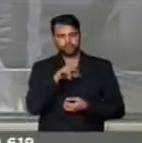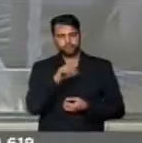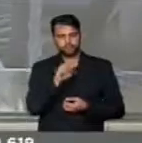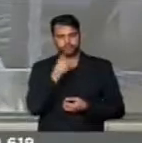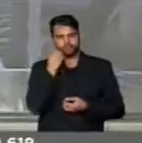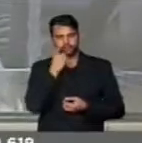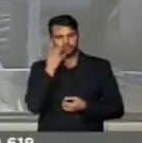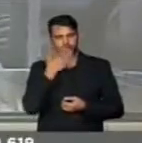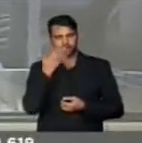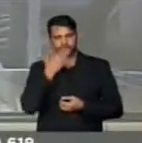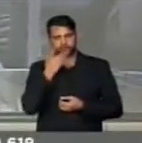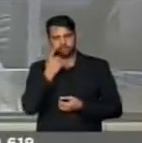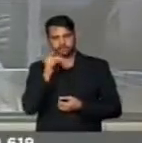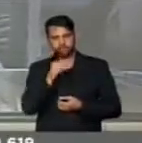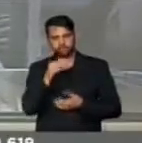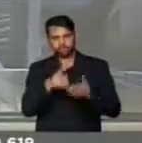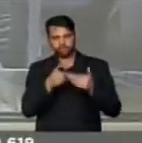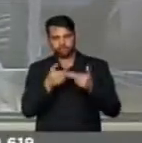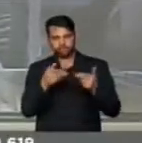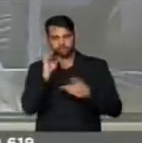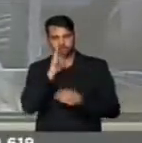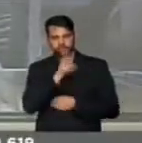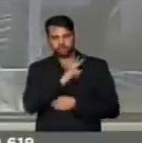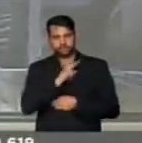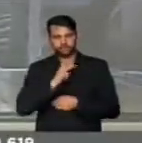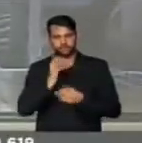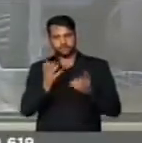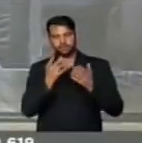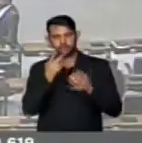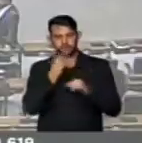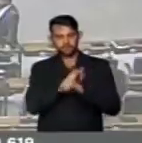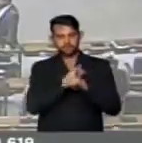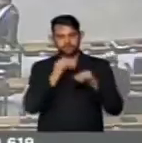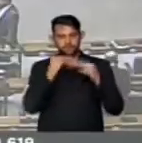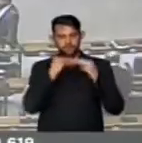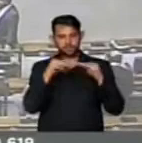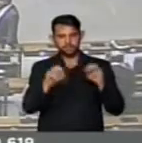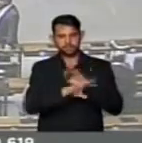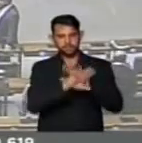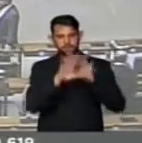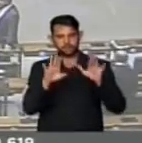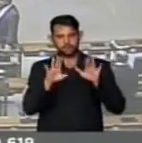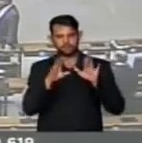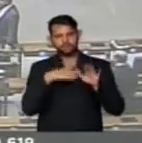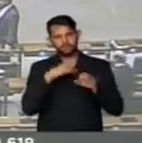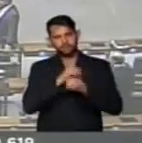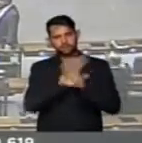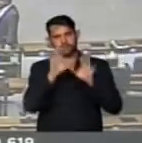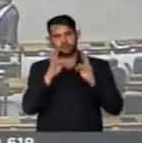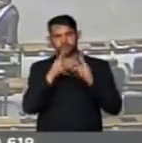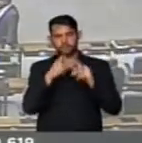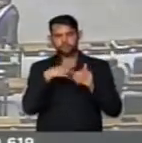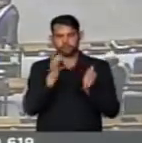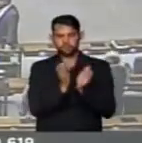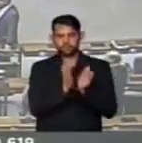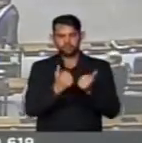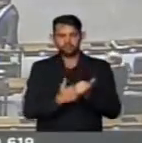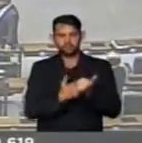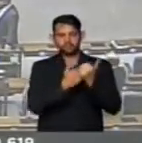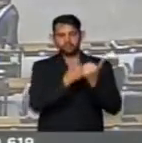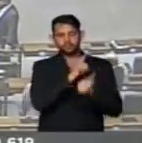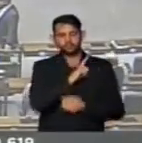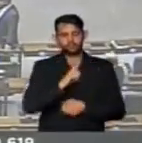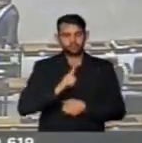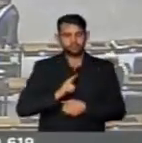Já temos um deputado na tribuna. Um minuto, por favor. Senhor presidente, eu quero deixar uma mensagem clara. Está claro, todos os membros apoiadores